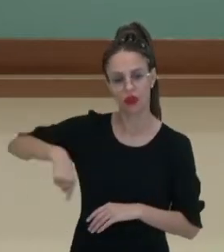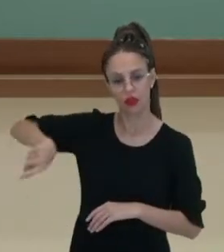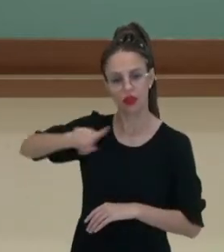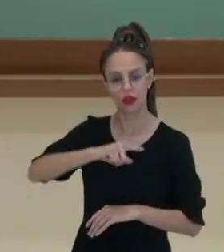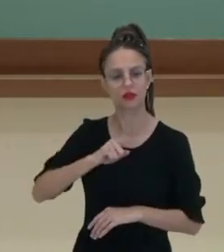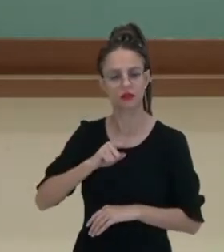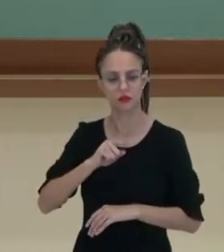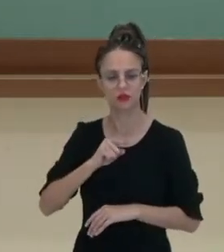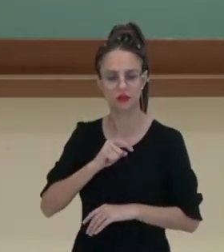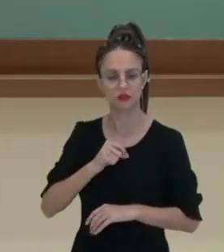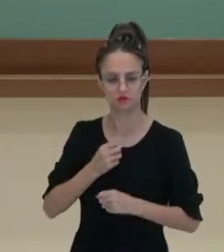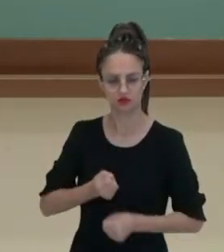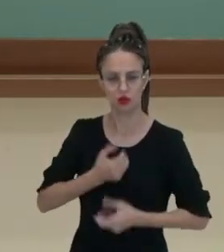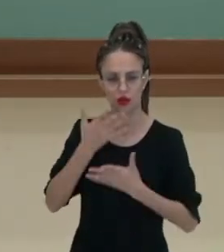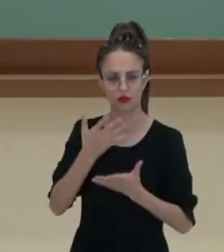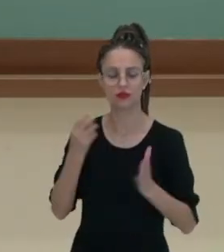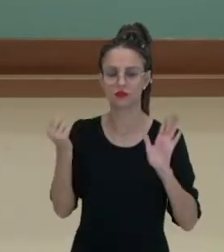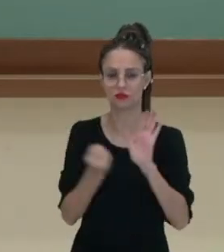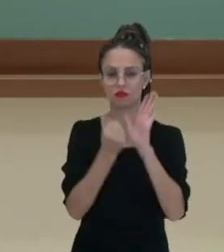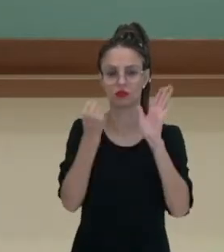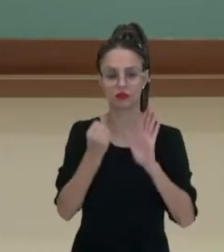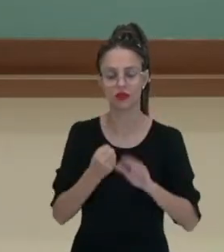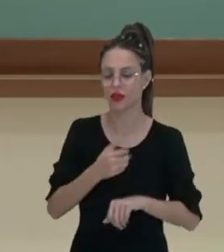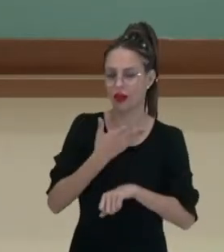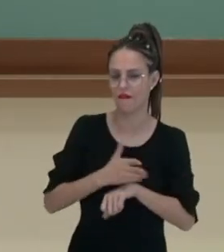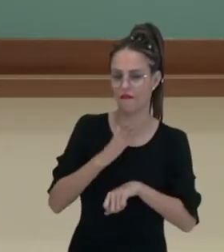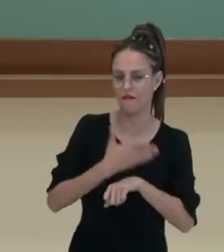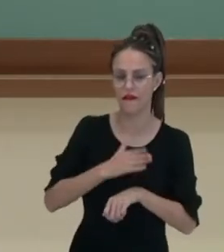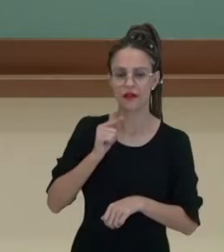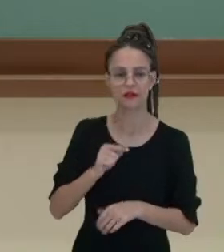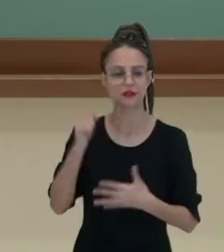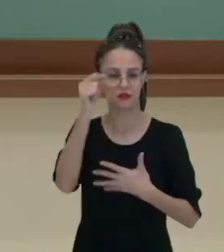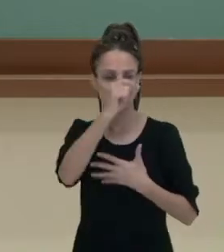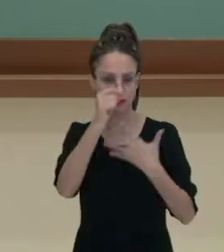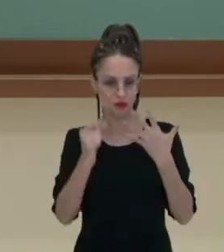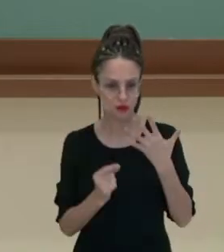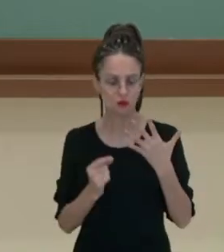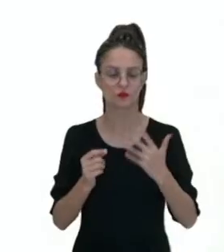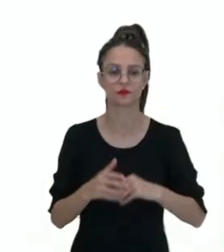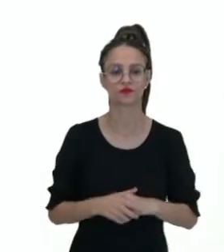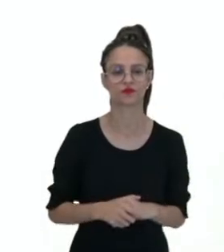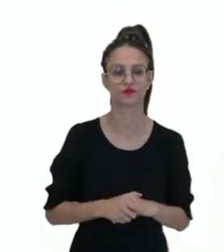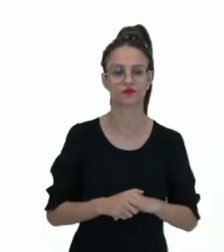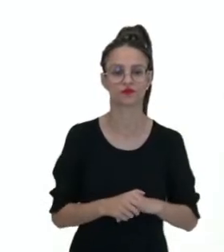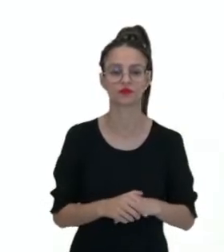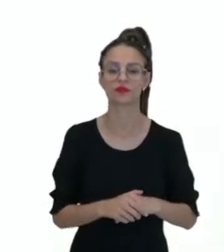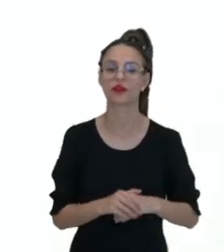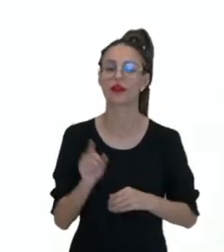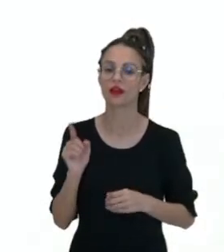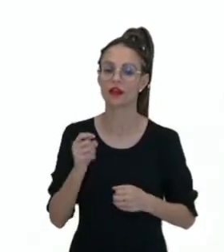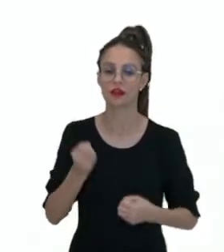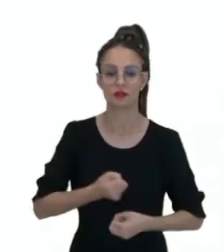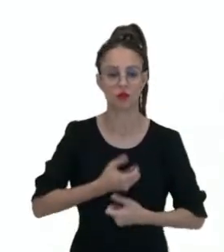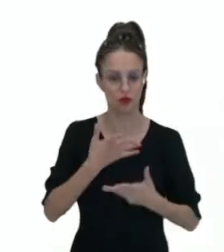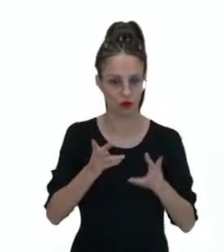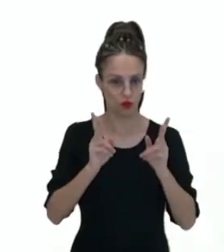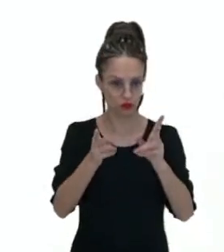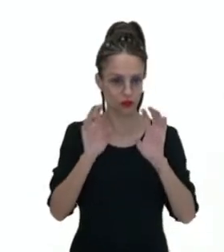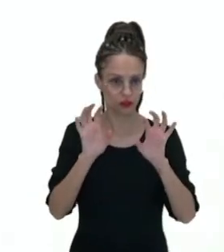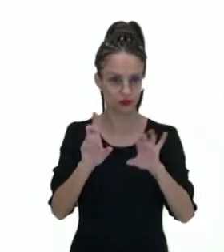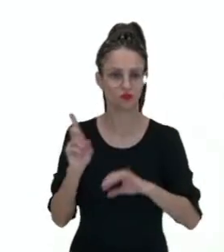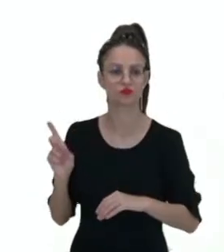essa característica de trabalhar os 5 sentidos. O poema Esmalha continua da seguinte